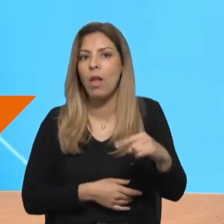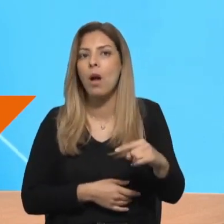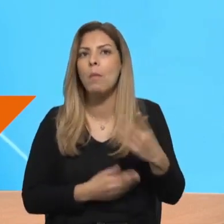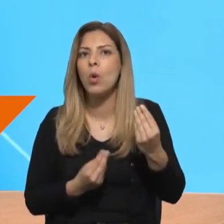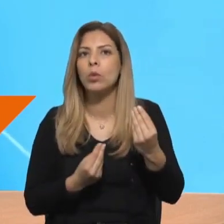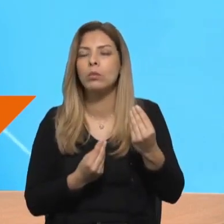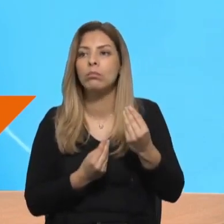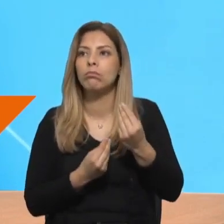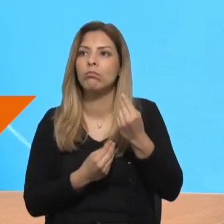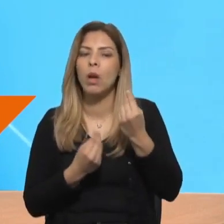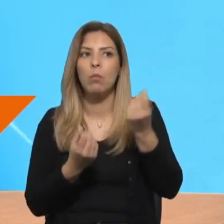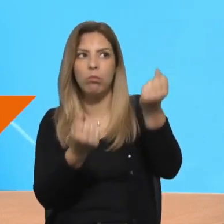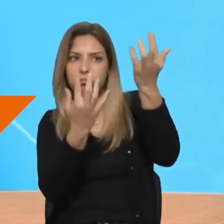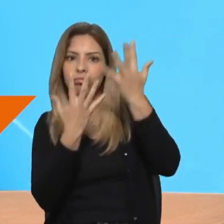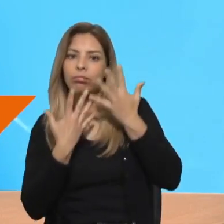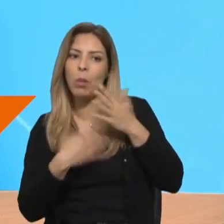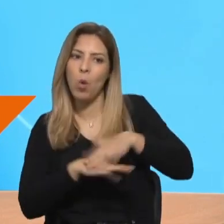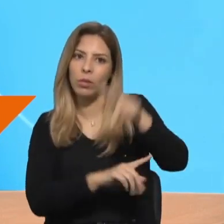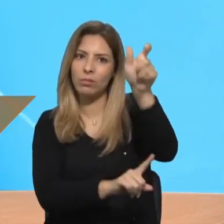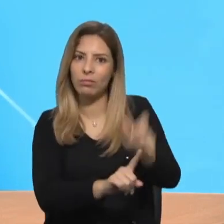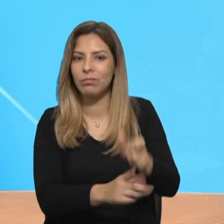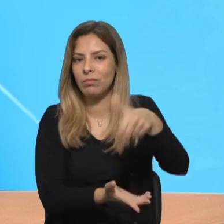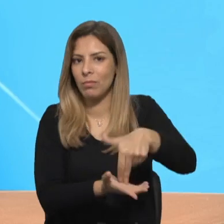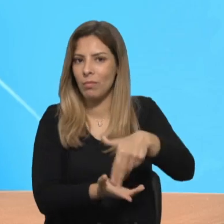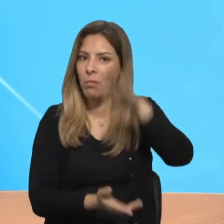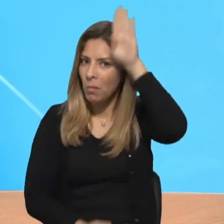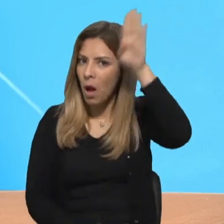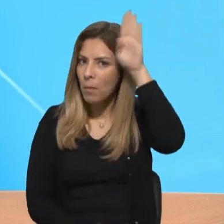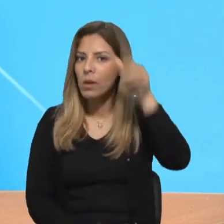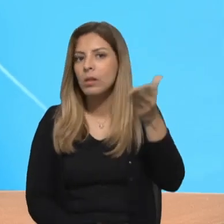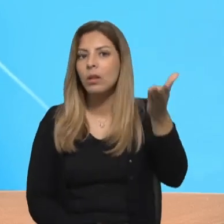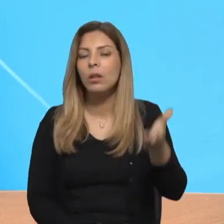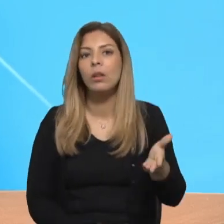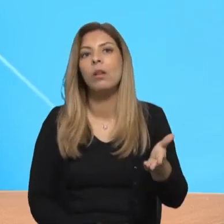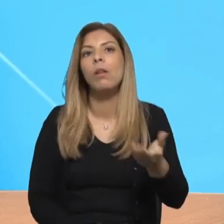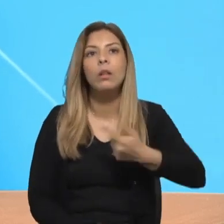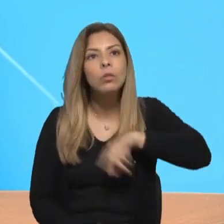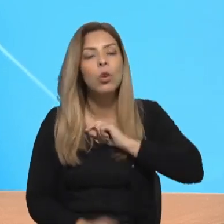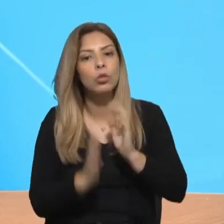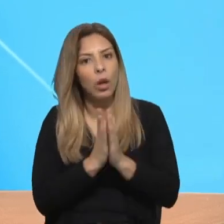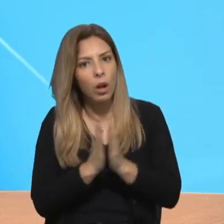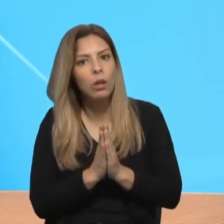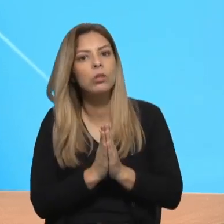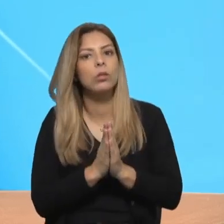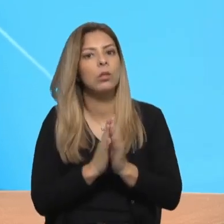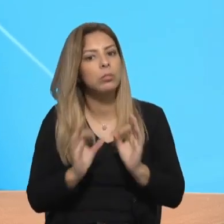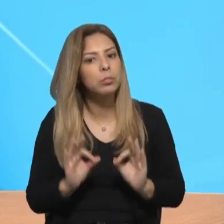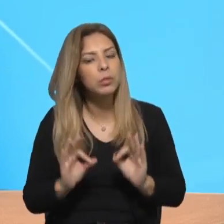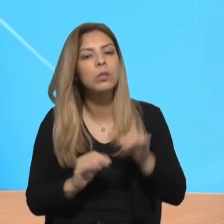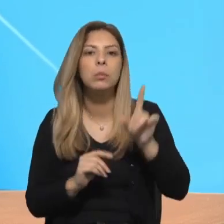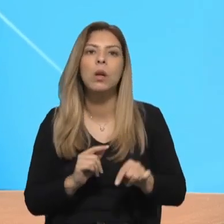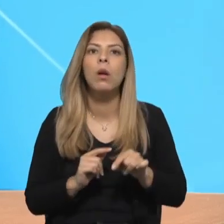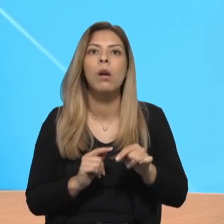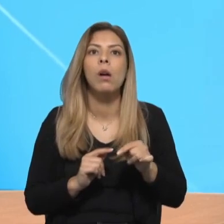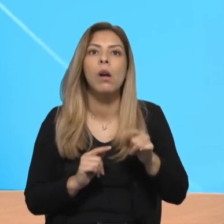muito abençoados, muito acarinhados pela presença do Papa Francisco. Nós, Igreja, mas em particular